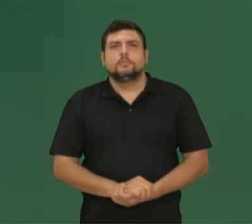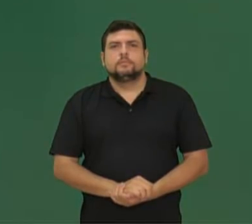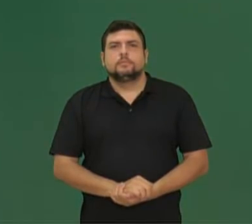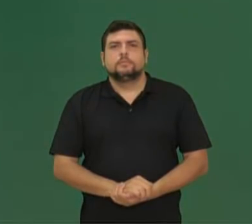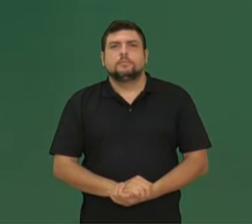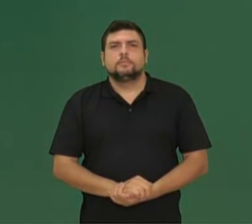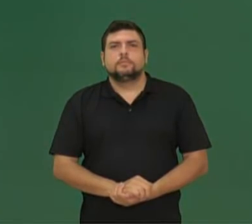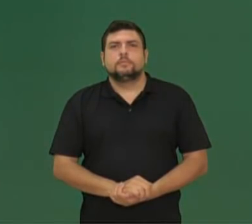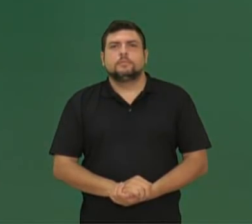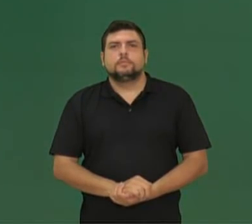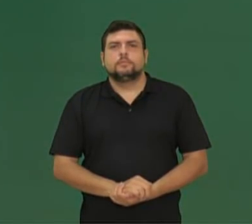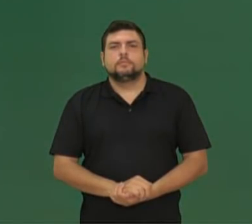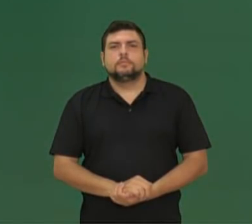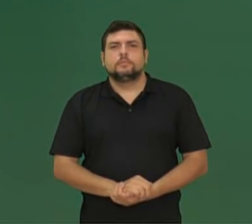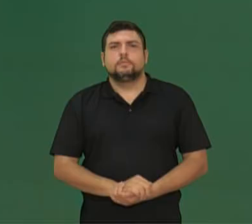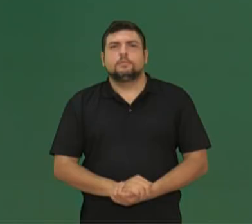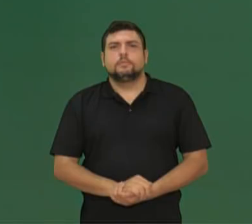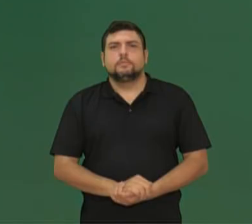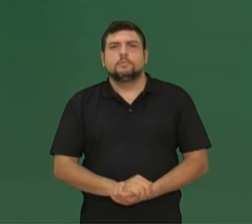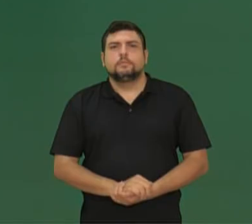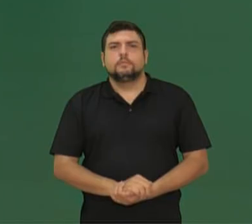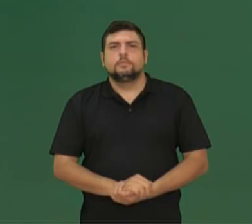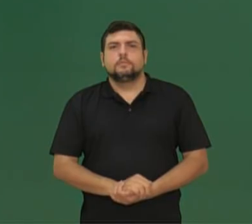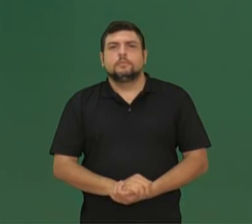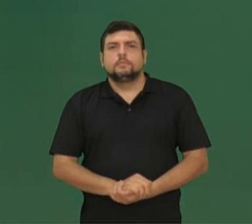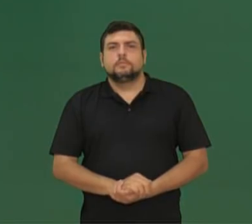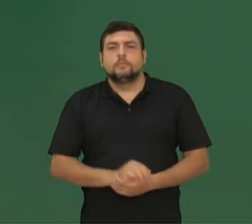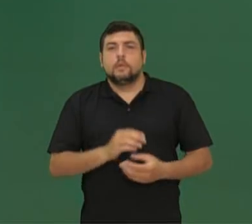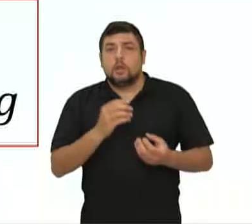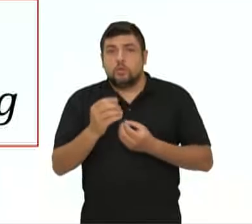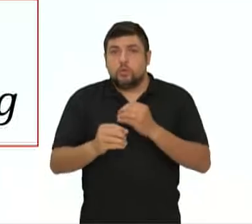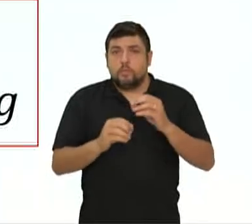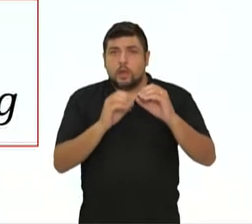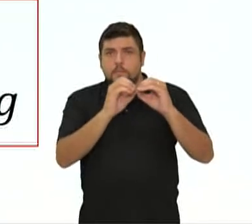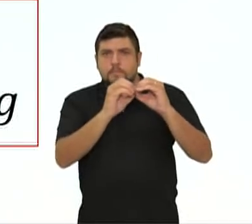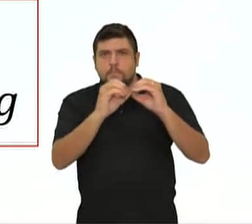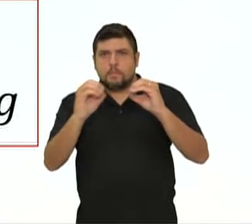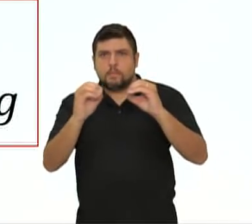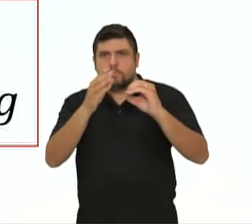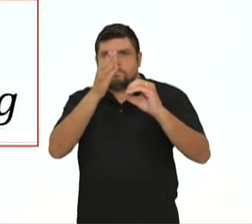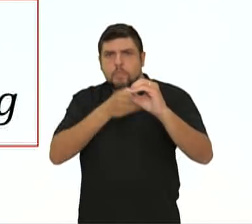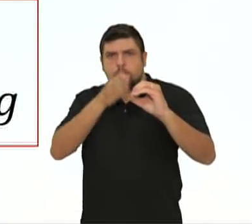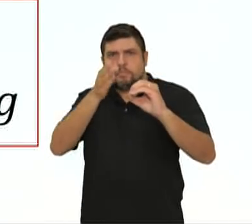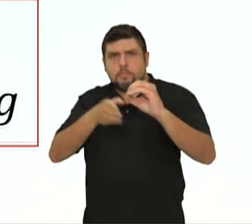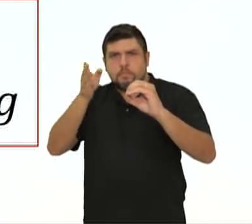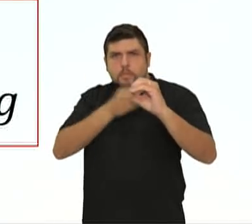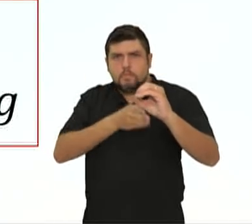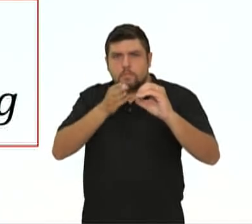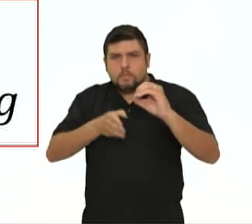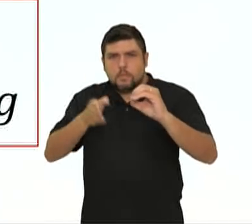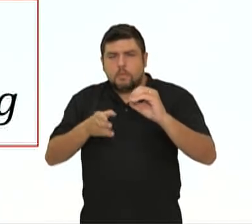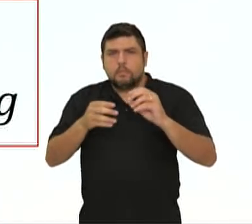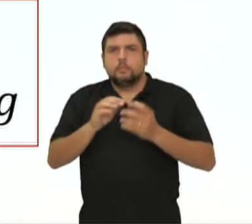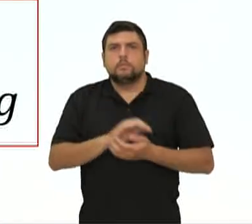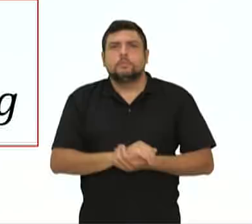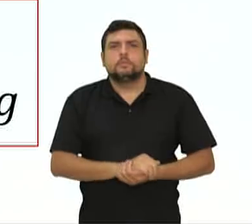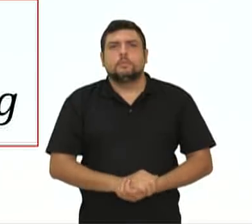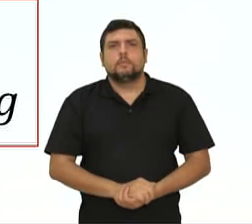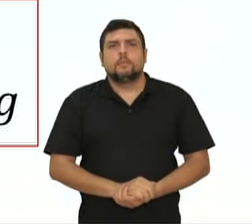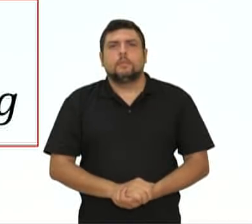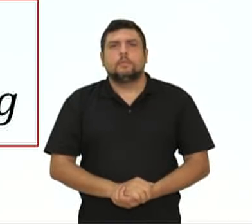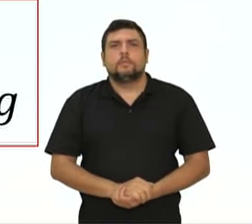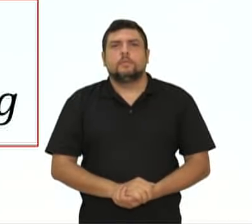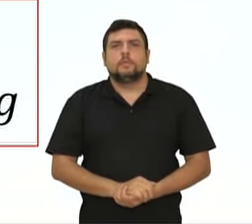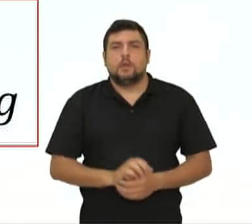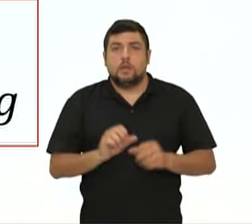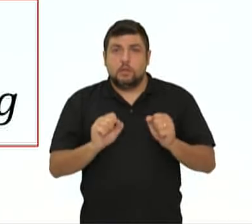100. Realizei uma simplificação dos zeros para ficar um pouquinho mais simples, né? Simplifiquei as duas quantidades de zero